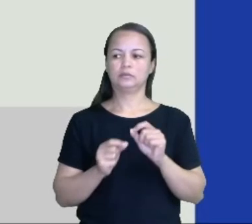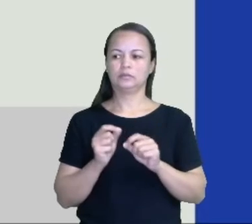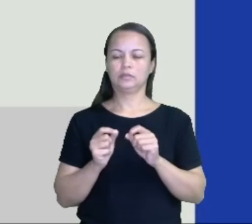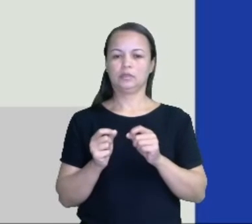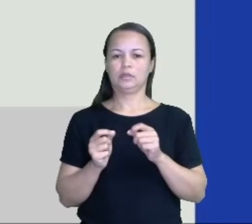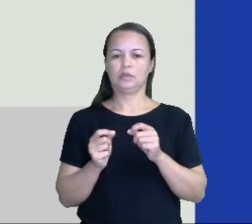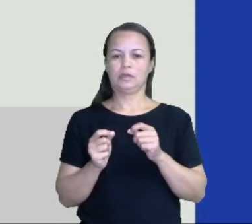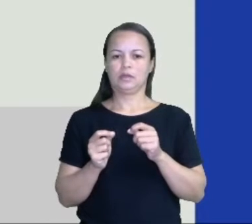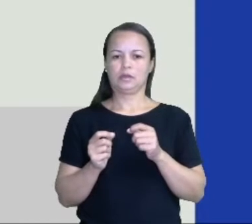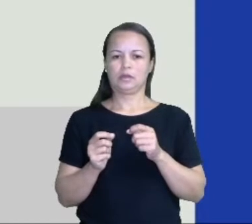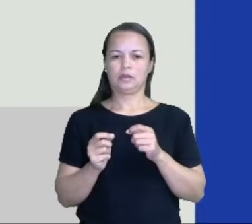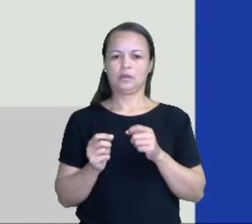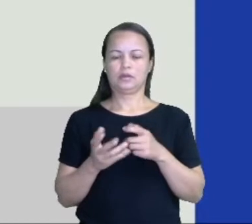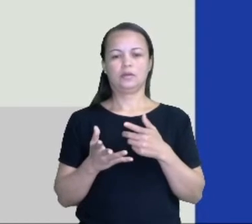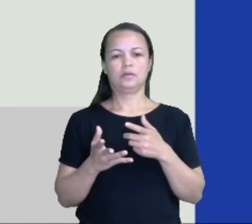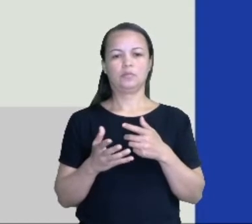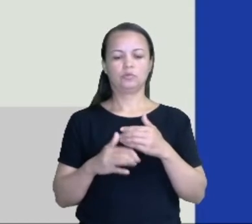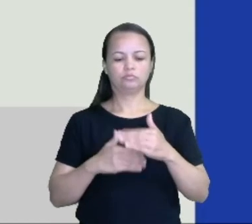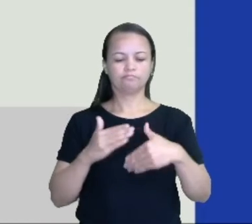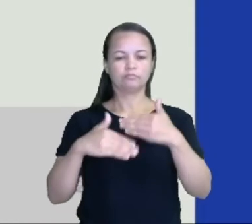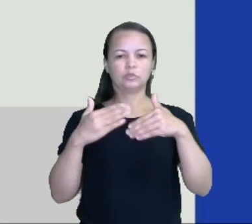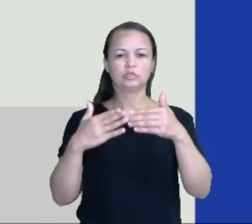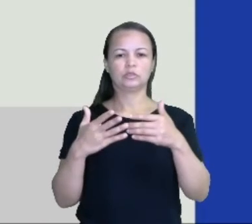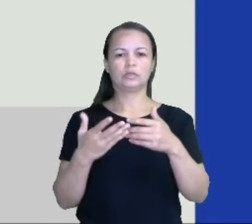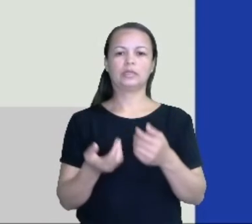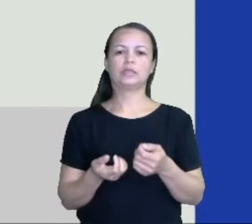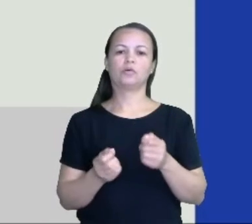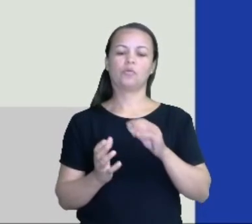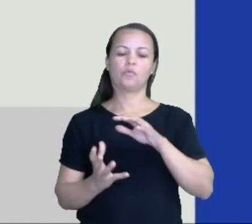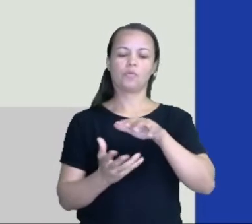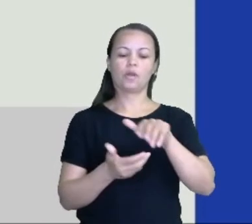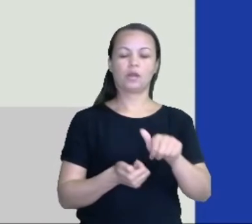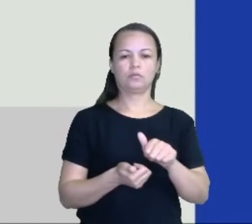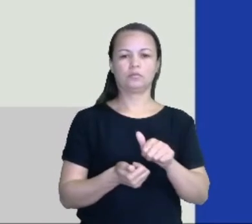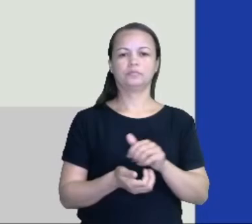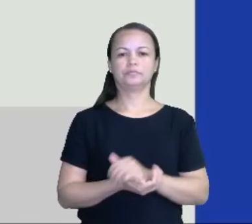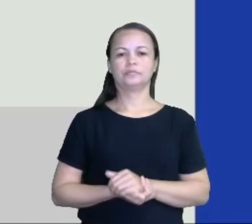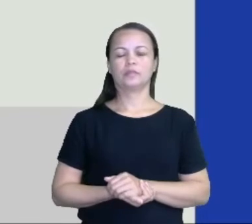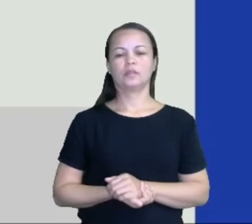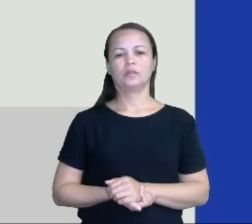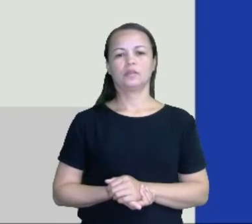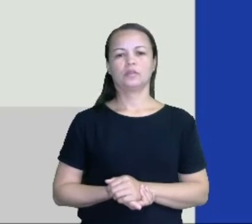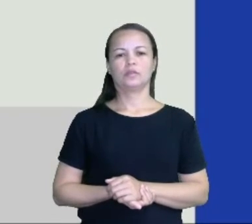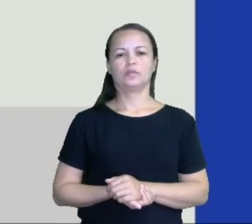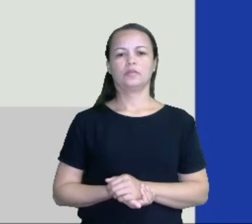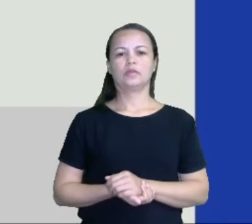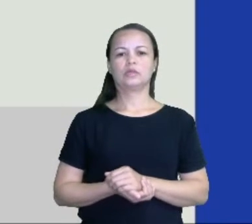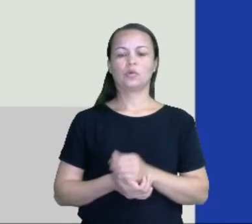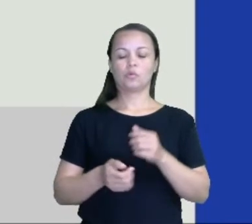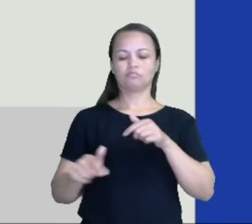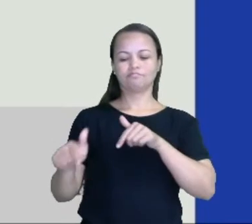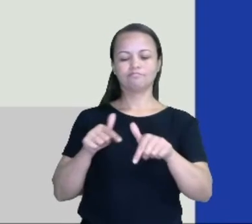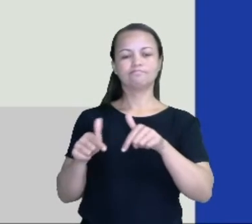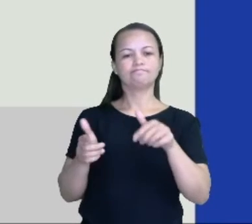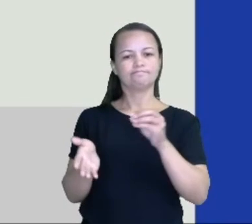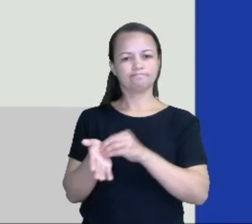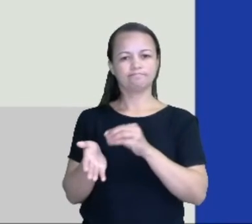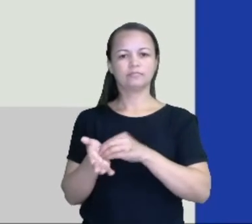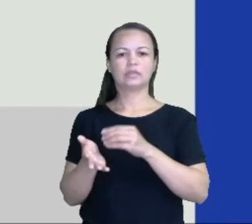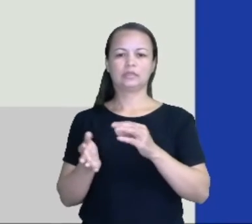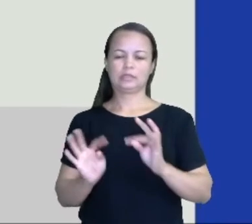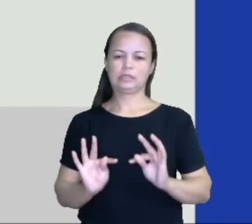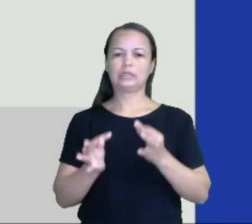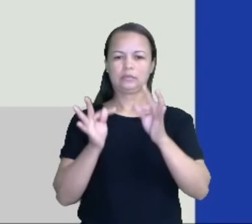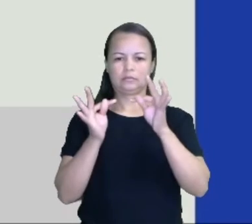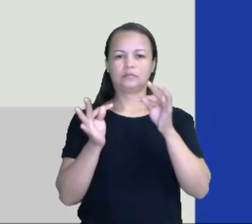foi muito impulsionada, né, com a globalização, ela faz com que aumente esse desemprego que a gente chama de desemprego